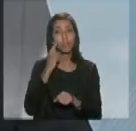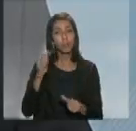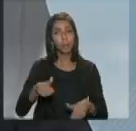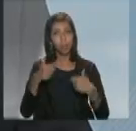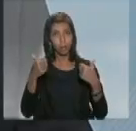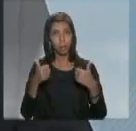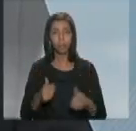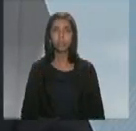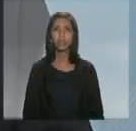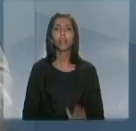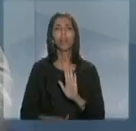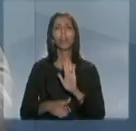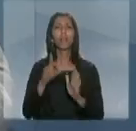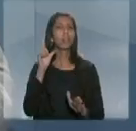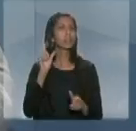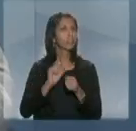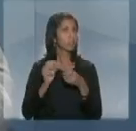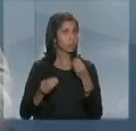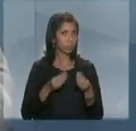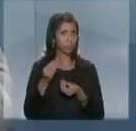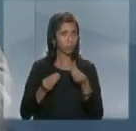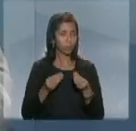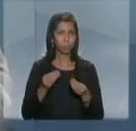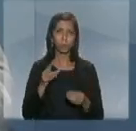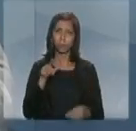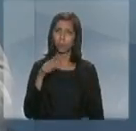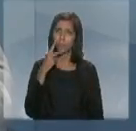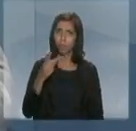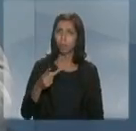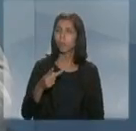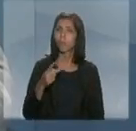escopo. E como é que isso era feito antes? Você falou que era